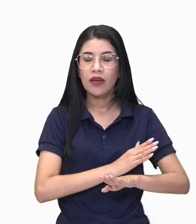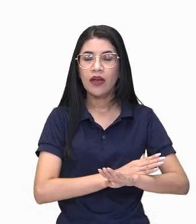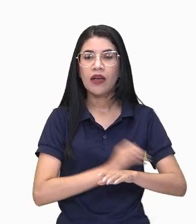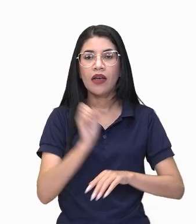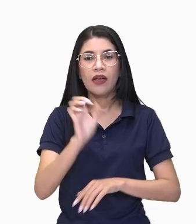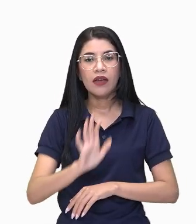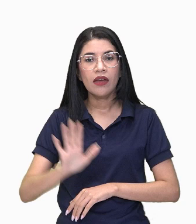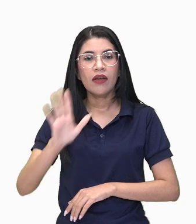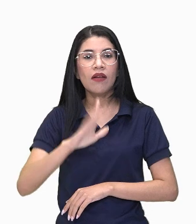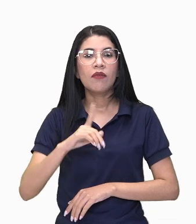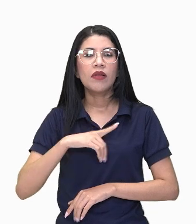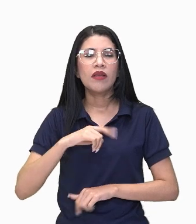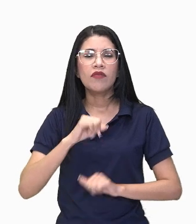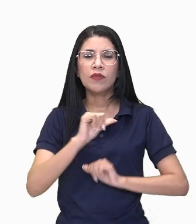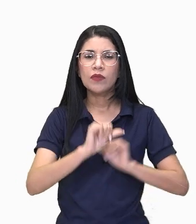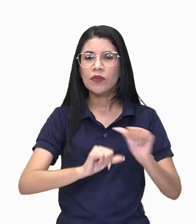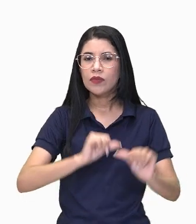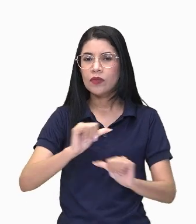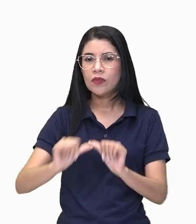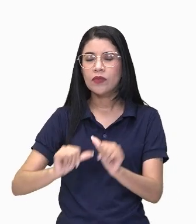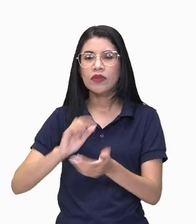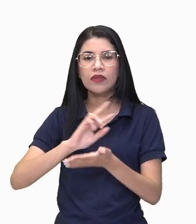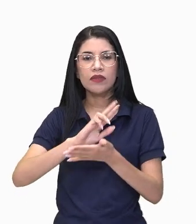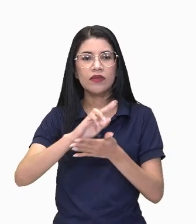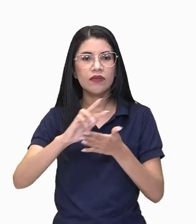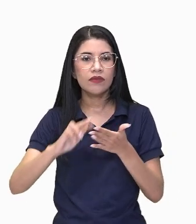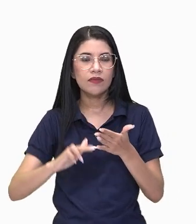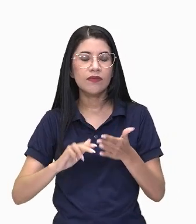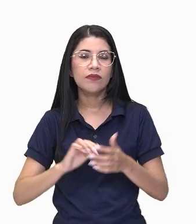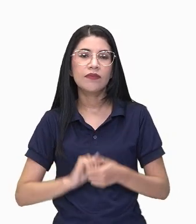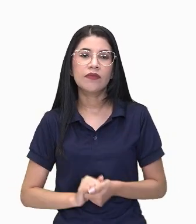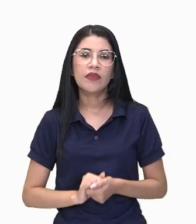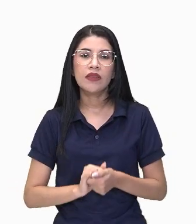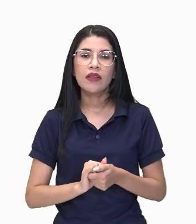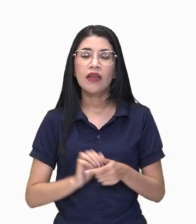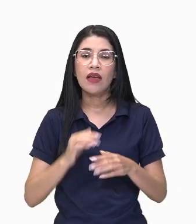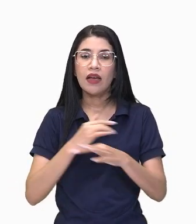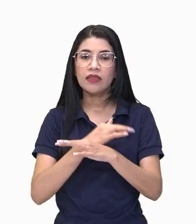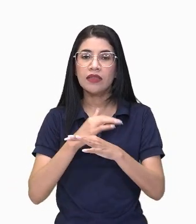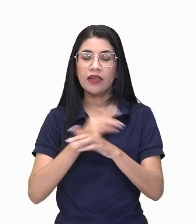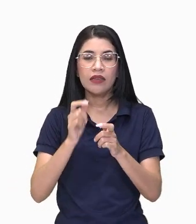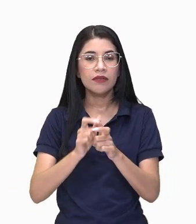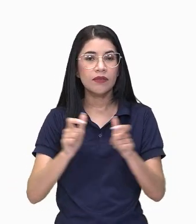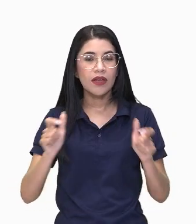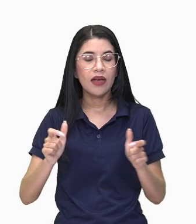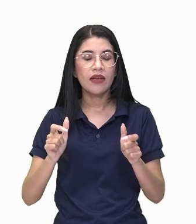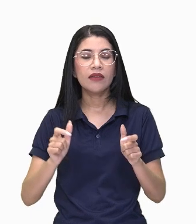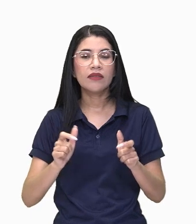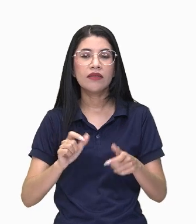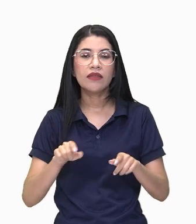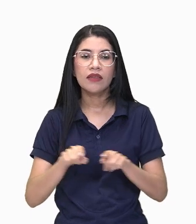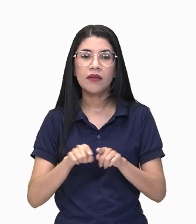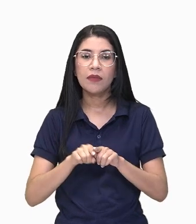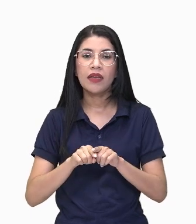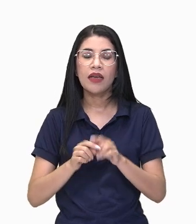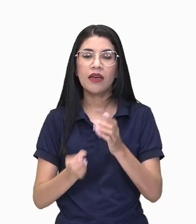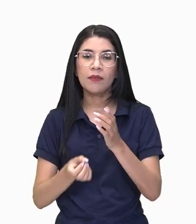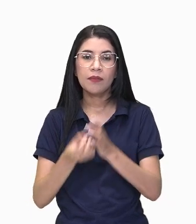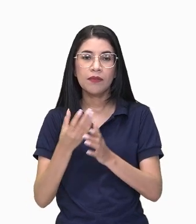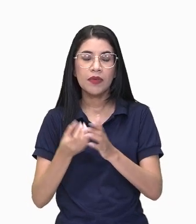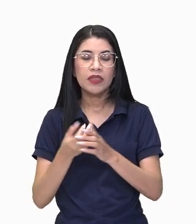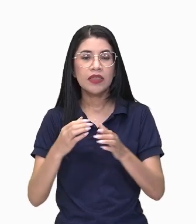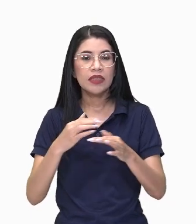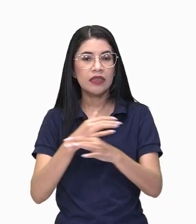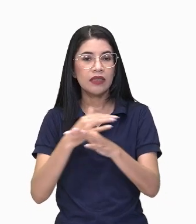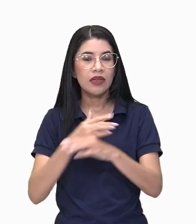Europa passou por uma série de transformações. A expansão das cidades já existentes e a formação de